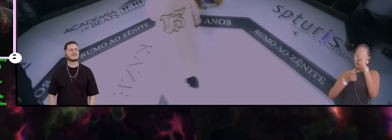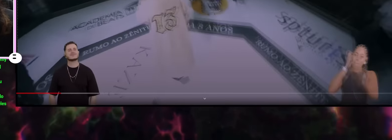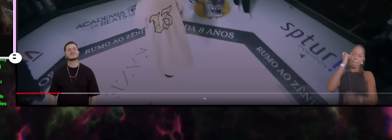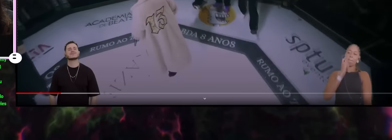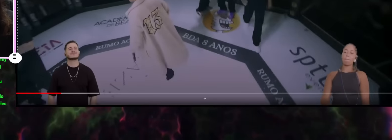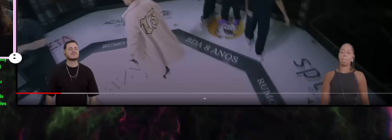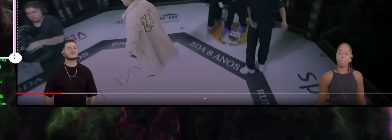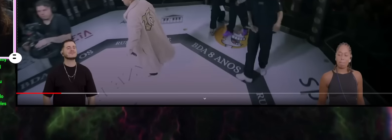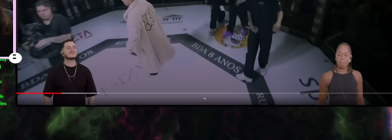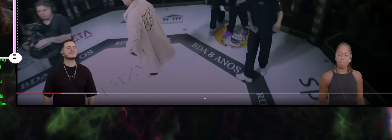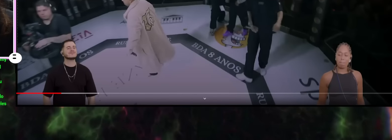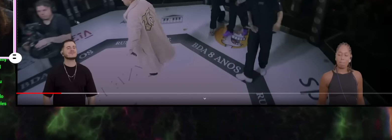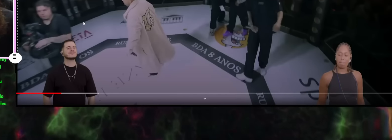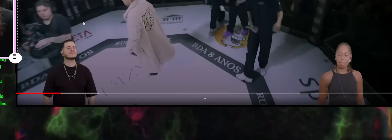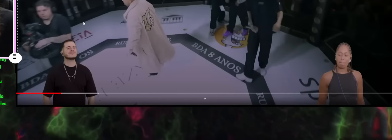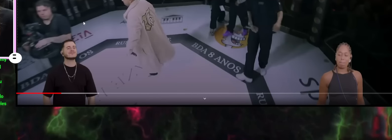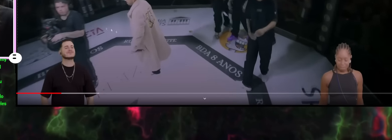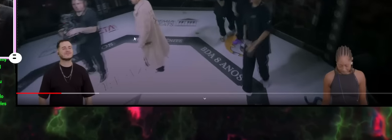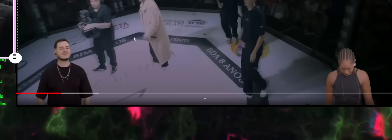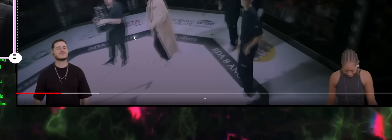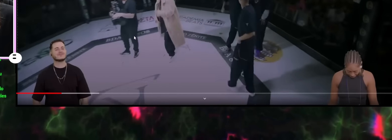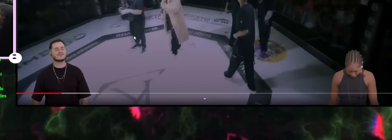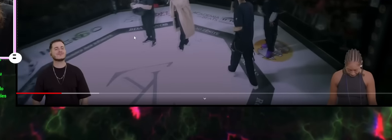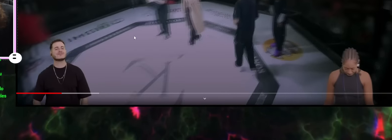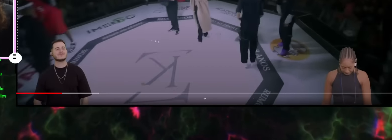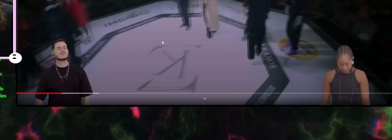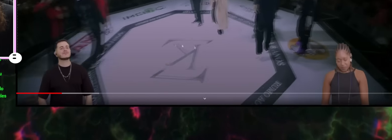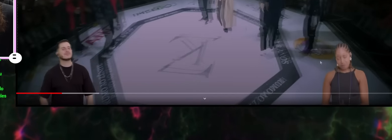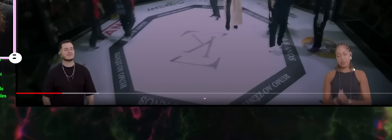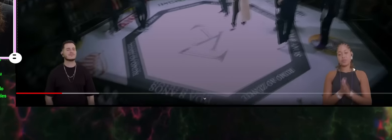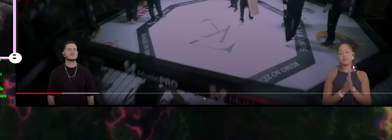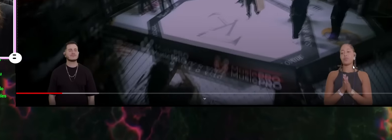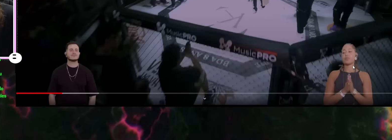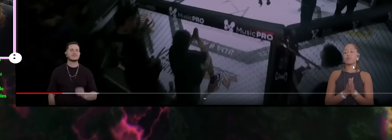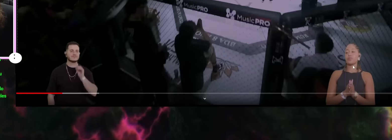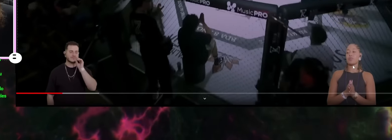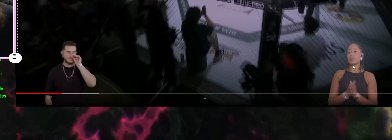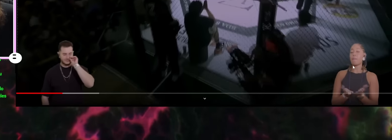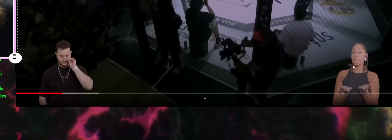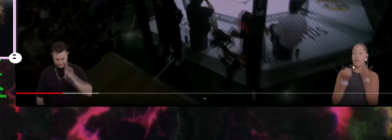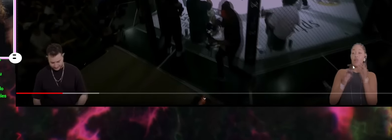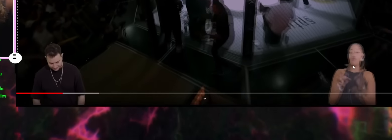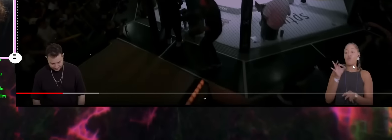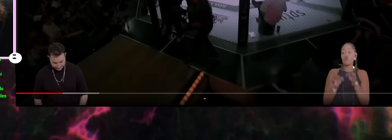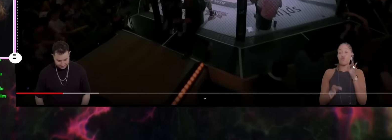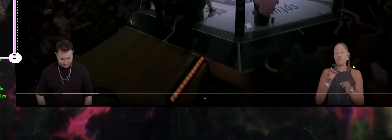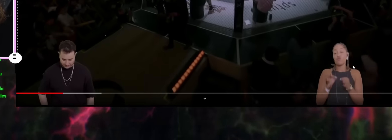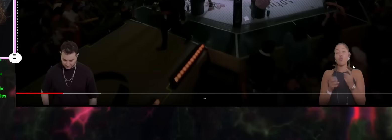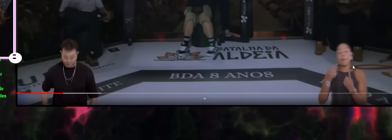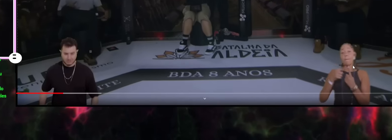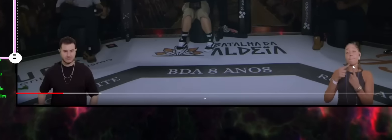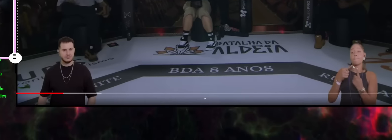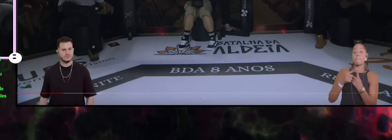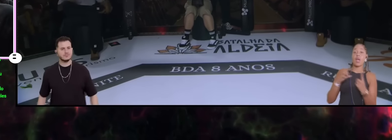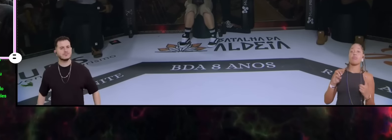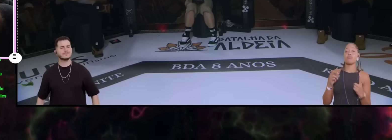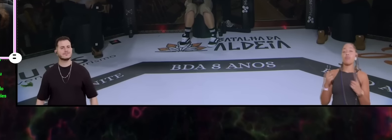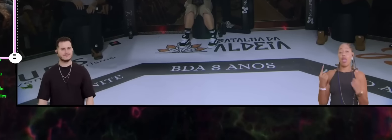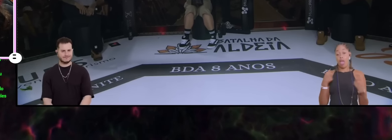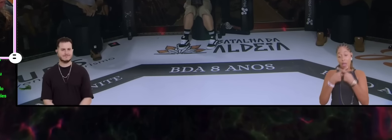Que rolagem. Mano, o grafite ele rimou bem. De votação, primeiro round. Primeiro round.